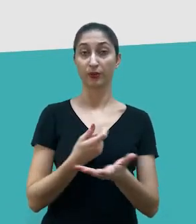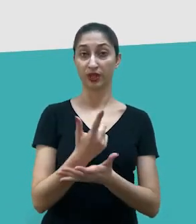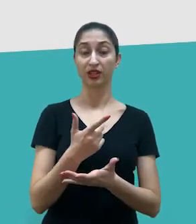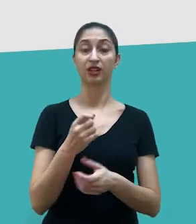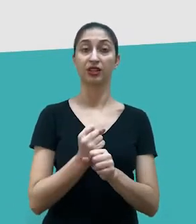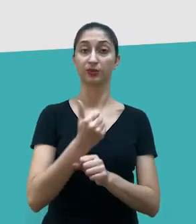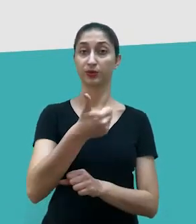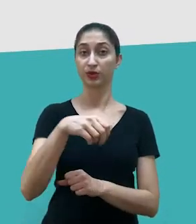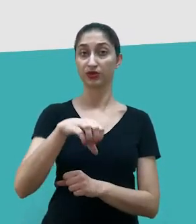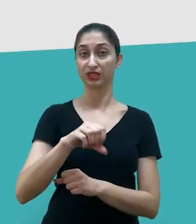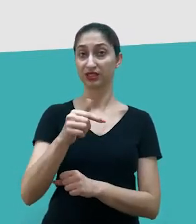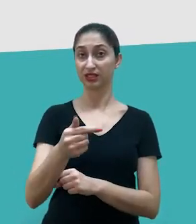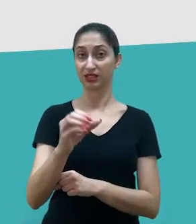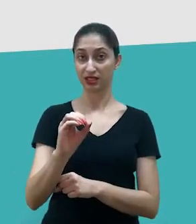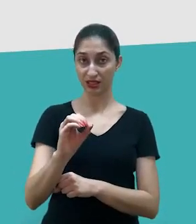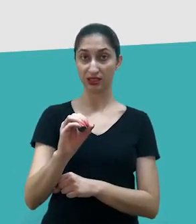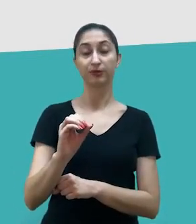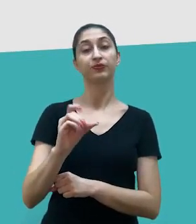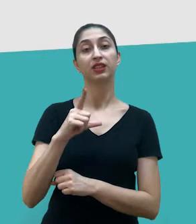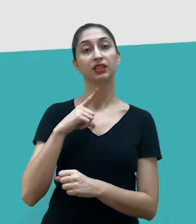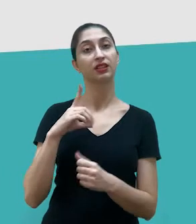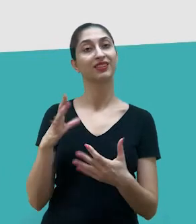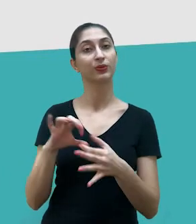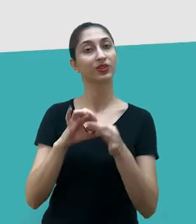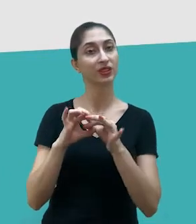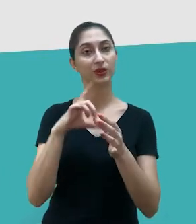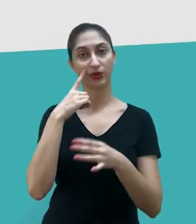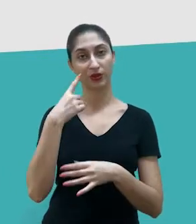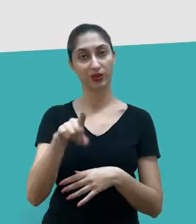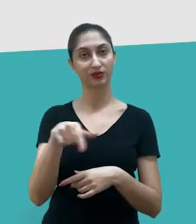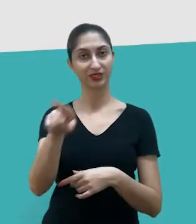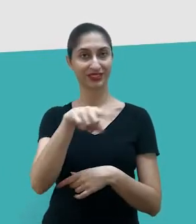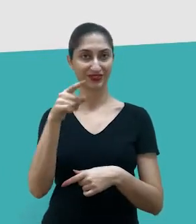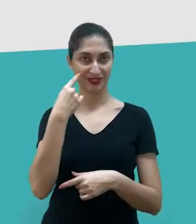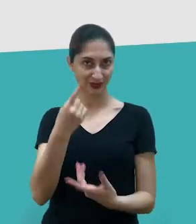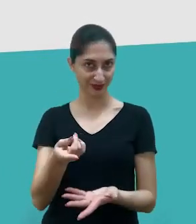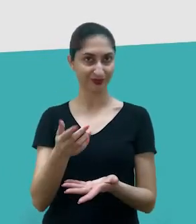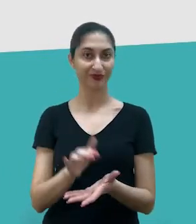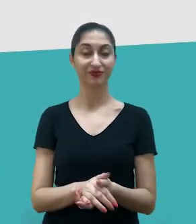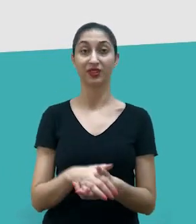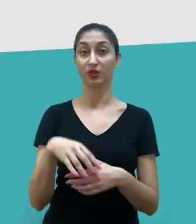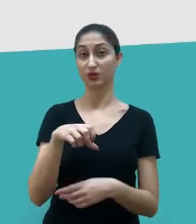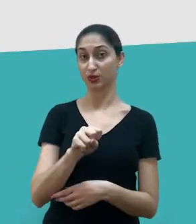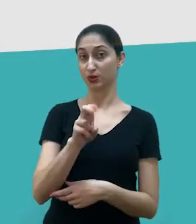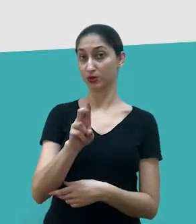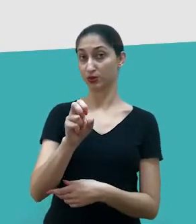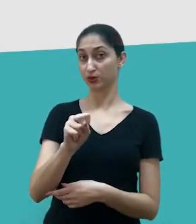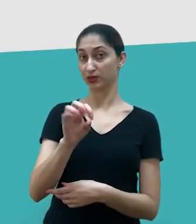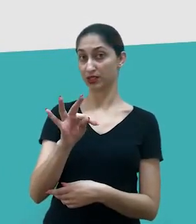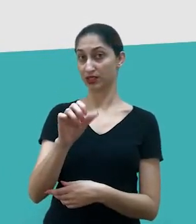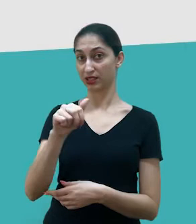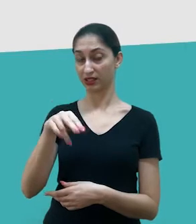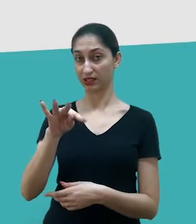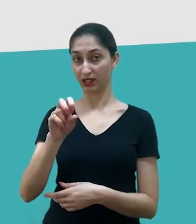1970 para compor o look que vocês estão vendo aqui. Então, ser mais sustentável é uma questão de